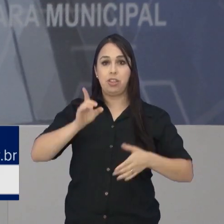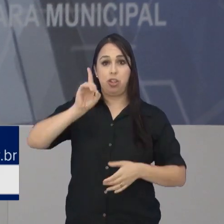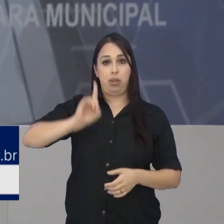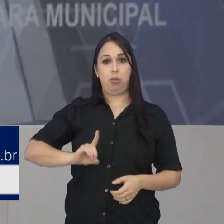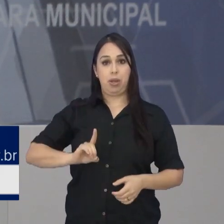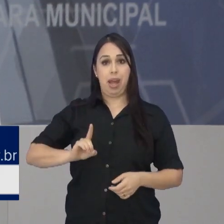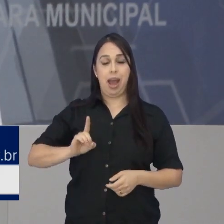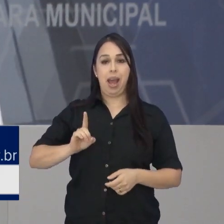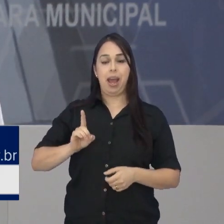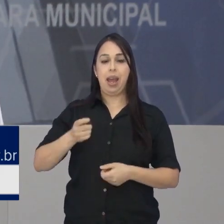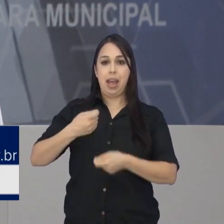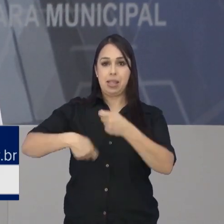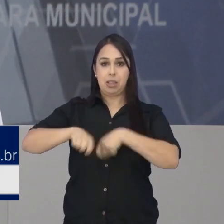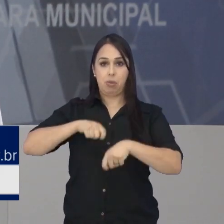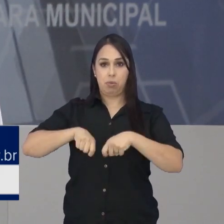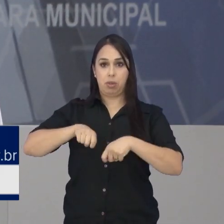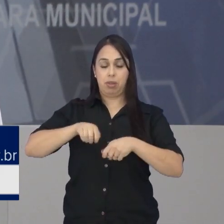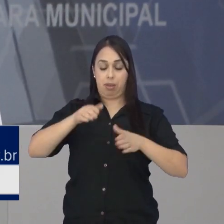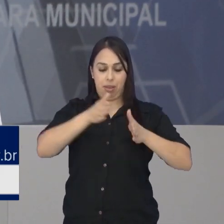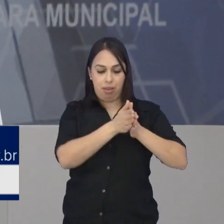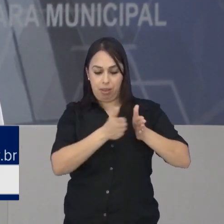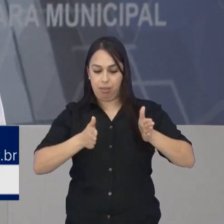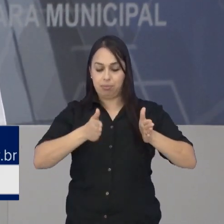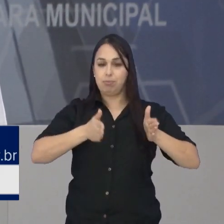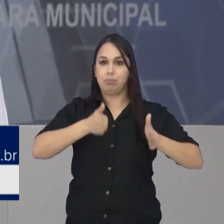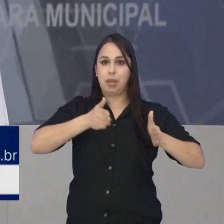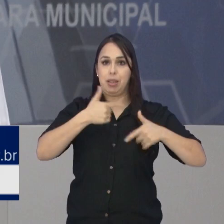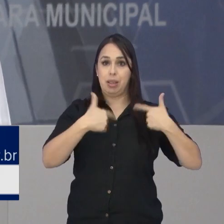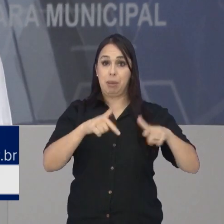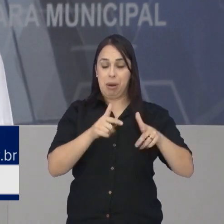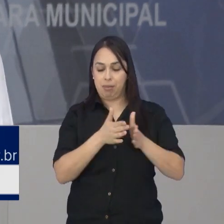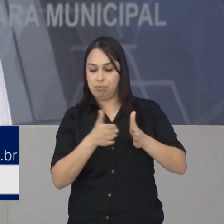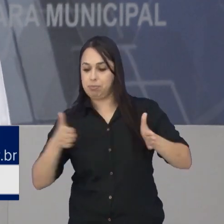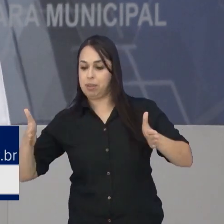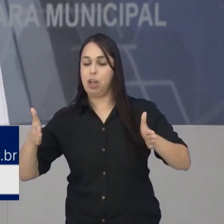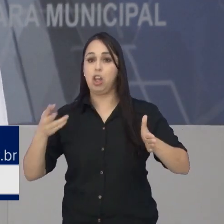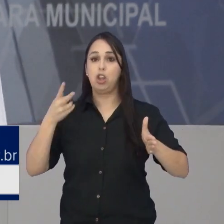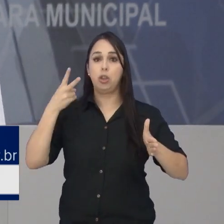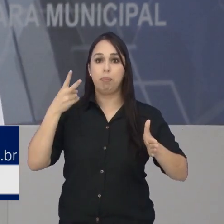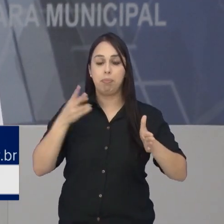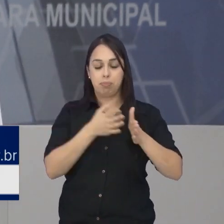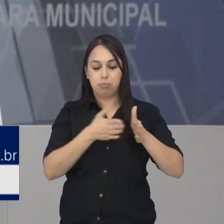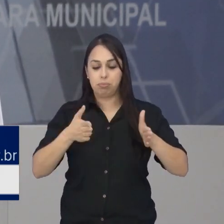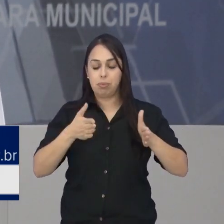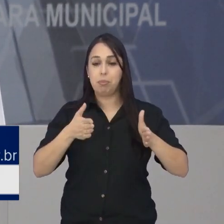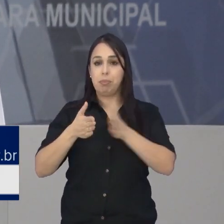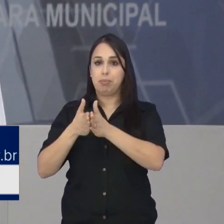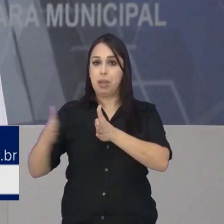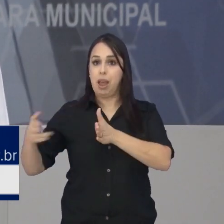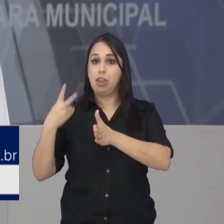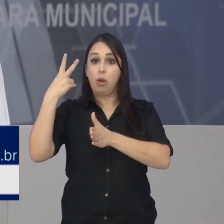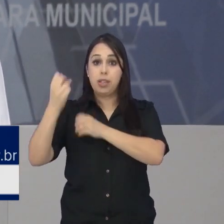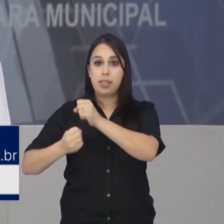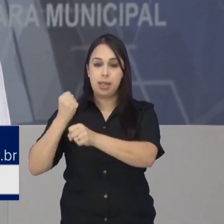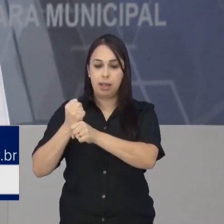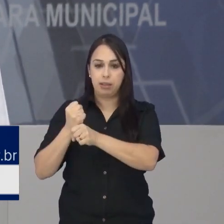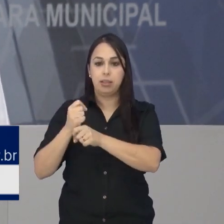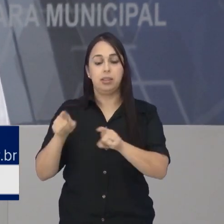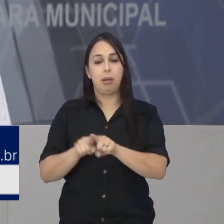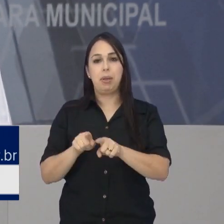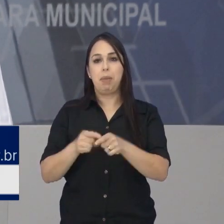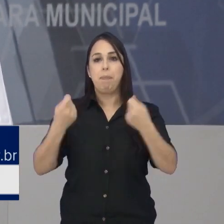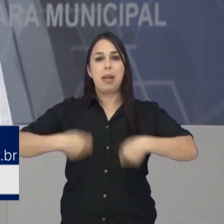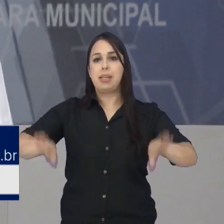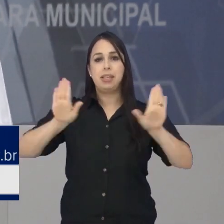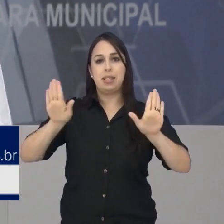executiva, assim como da prorrogação por mais 2 anos do mandato da atual diretoria e da dispensa da elaboração